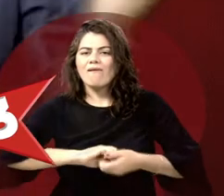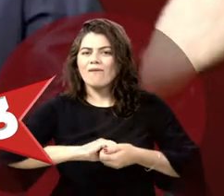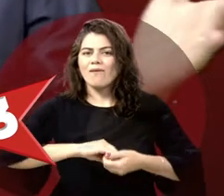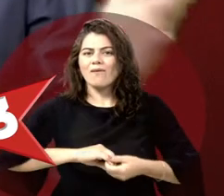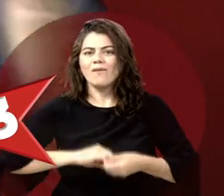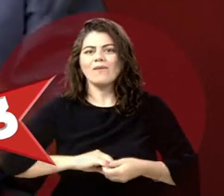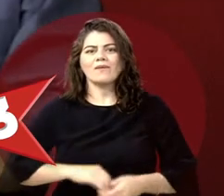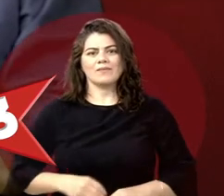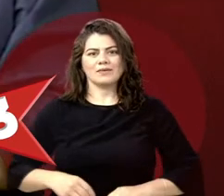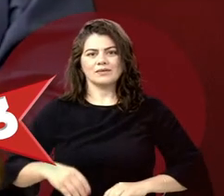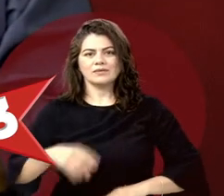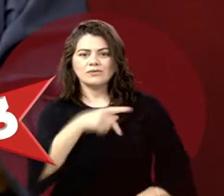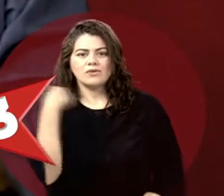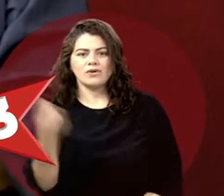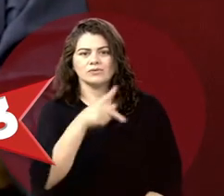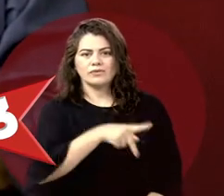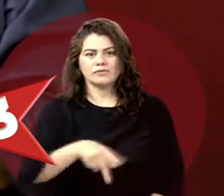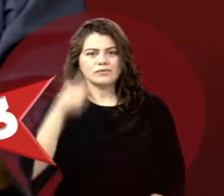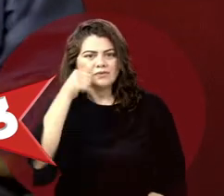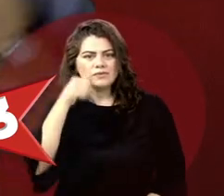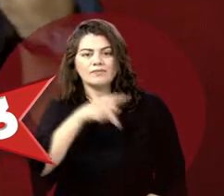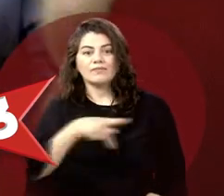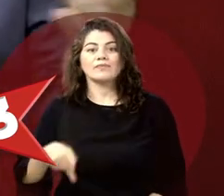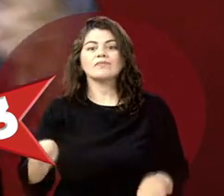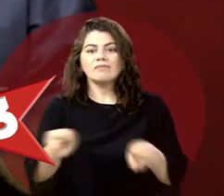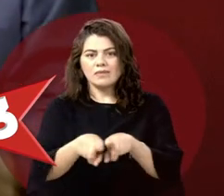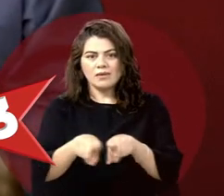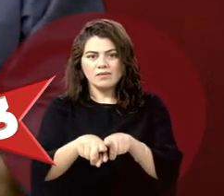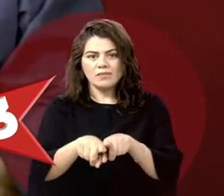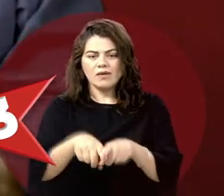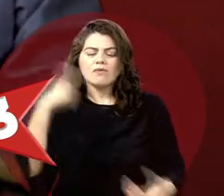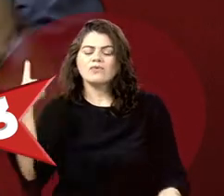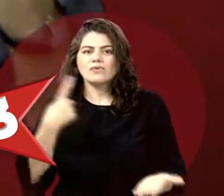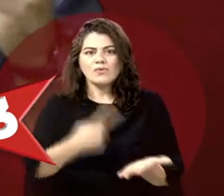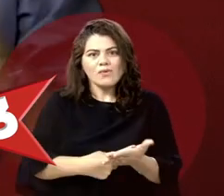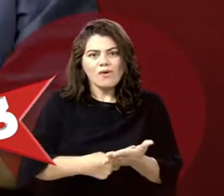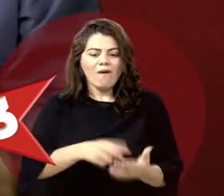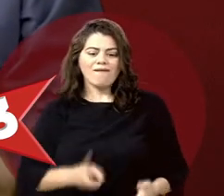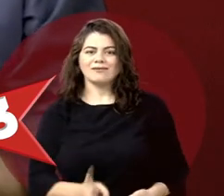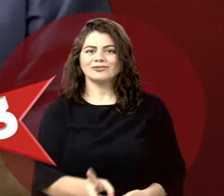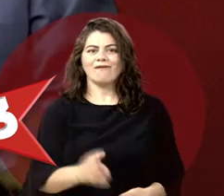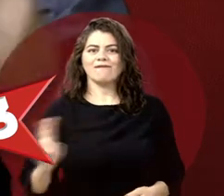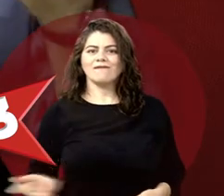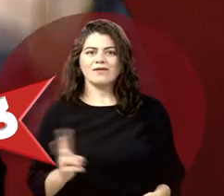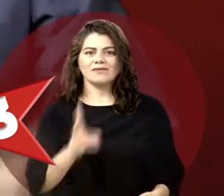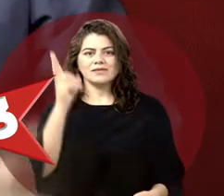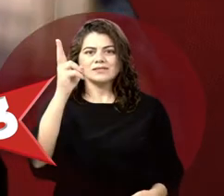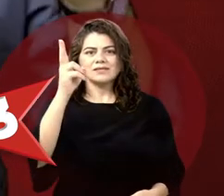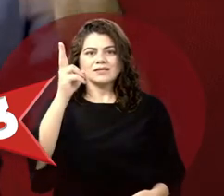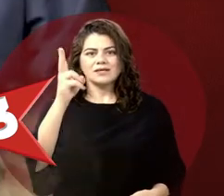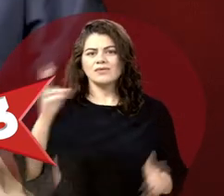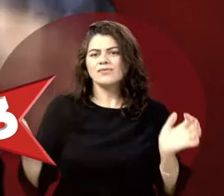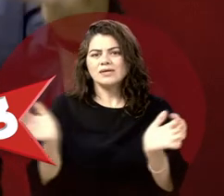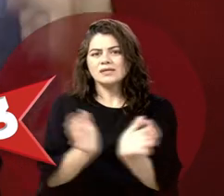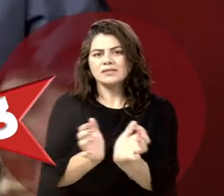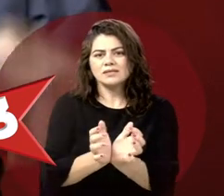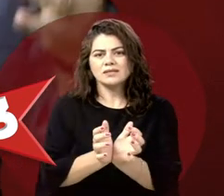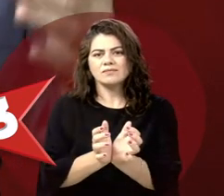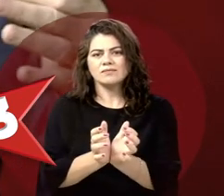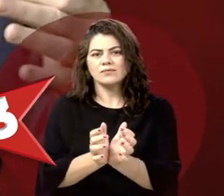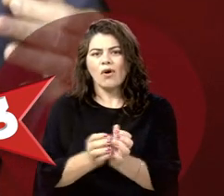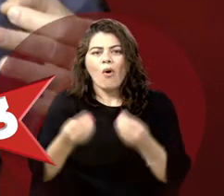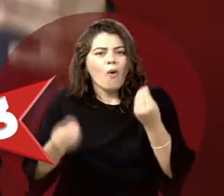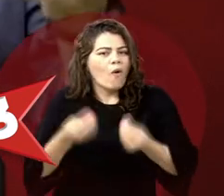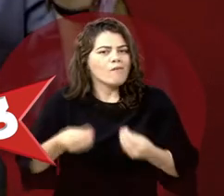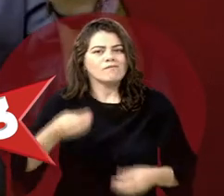educação. Cumprimento os nossos professores e professoras, mas deixo também o meu compromisso de continuar valorizando